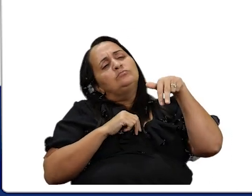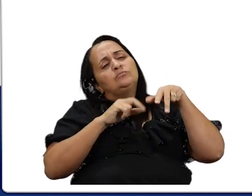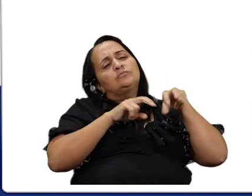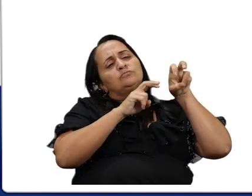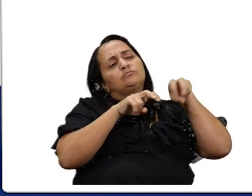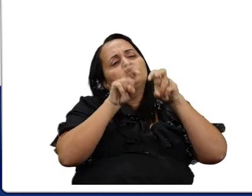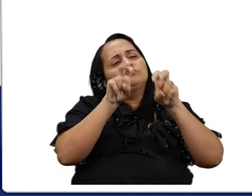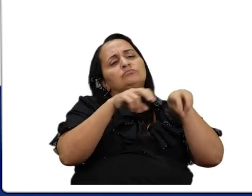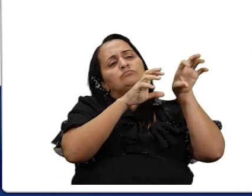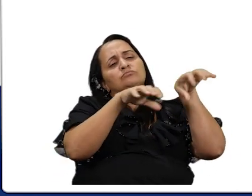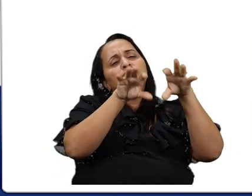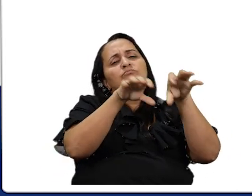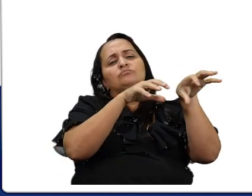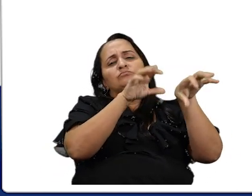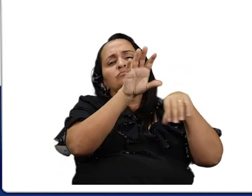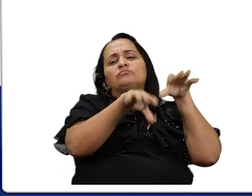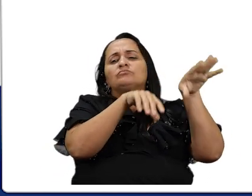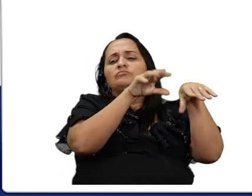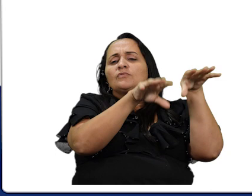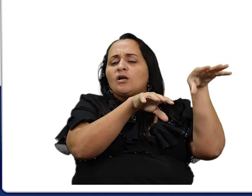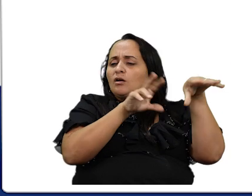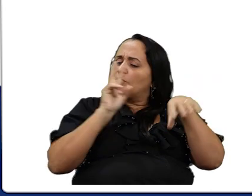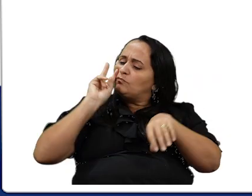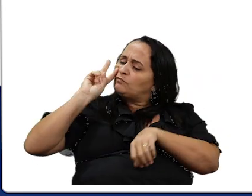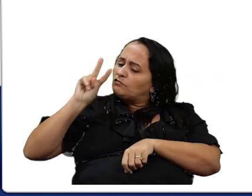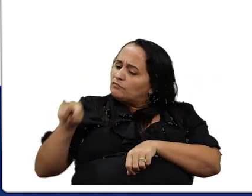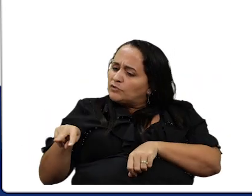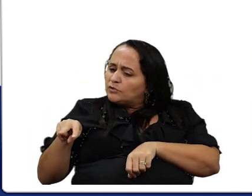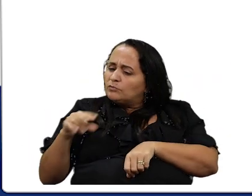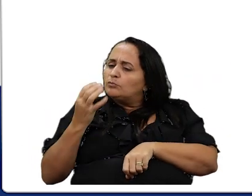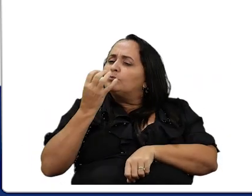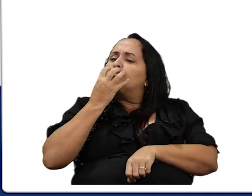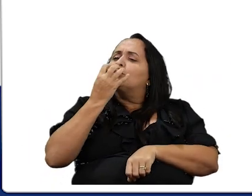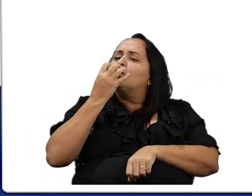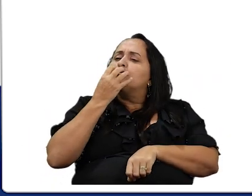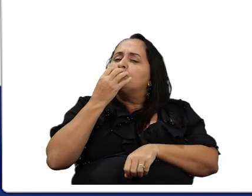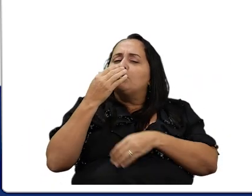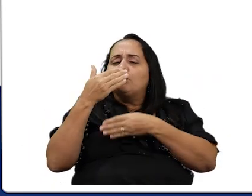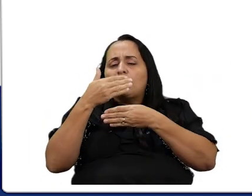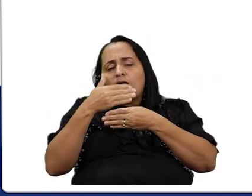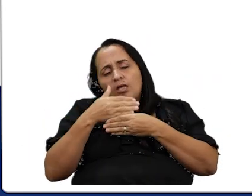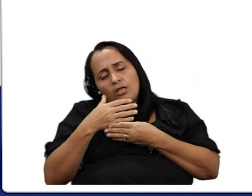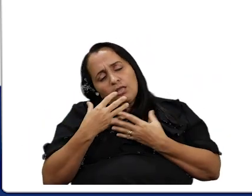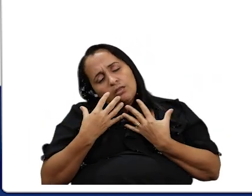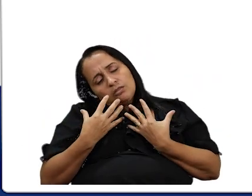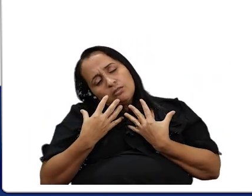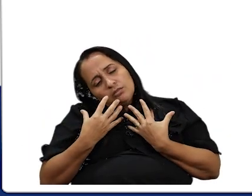cão de caça esmorecido que estava deitado no chão.